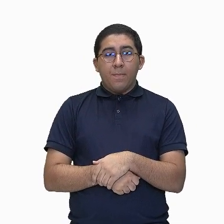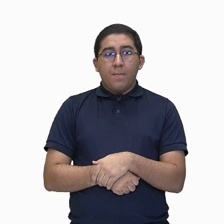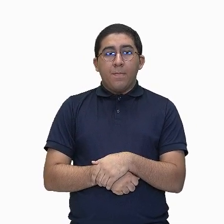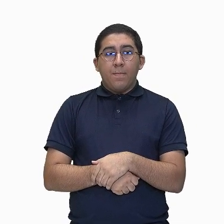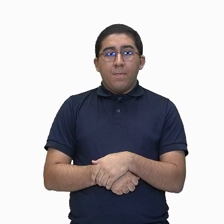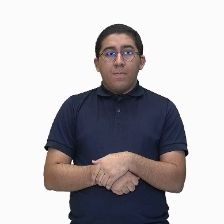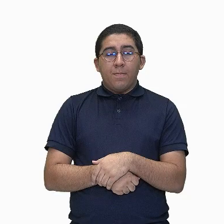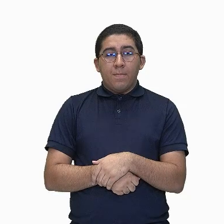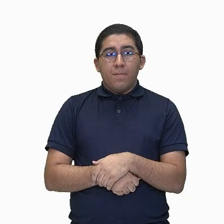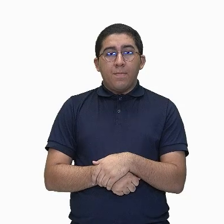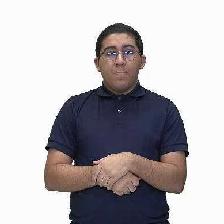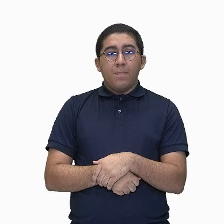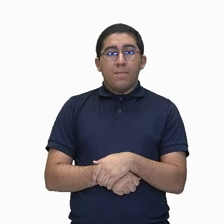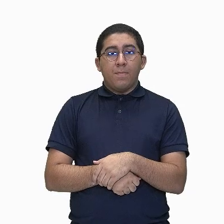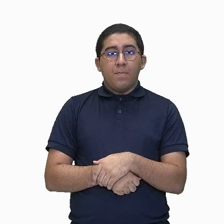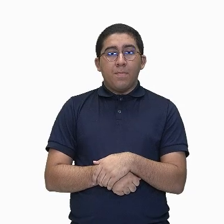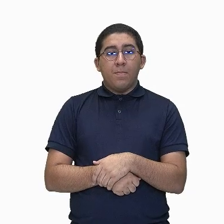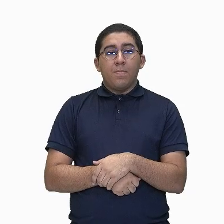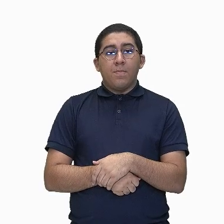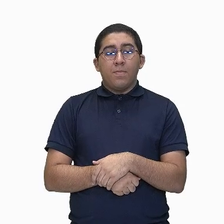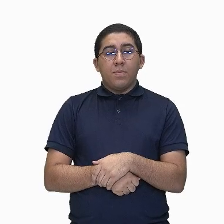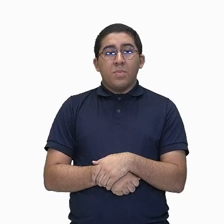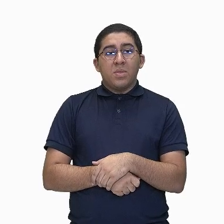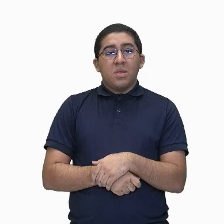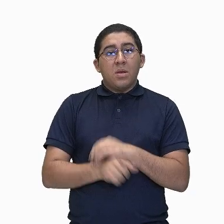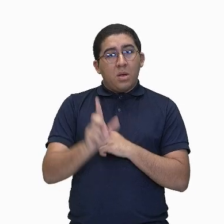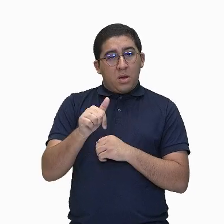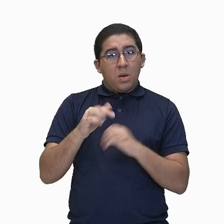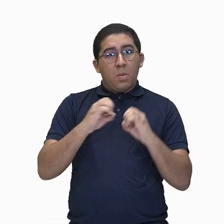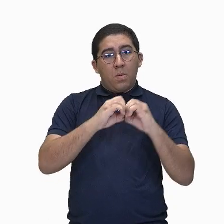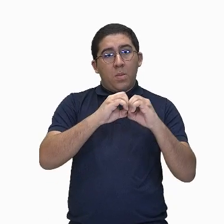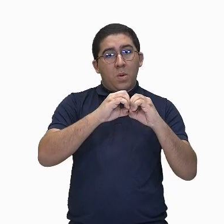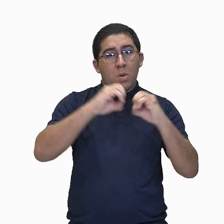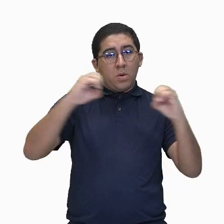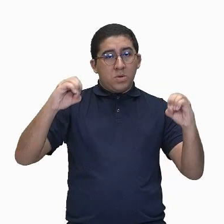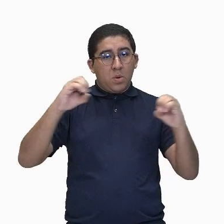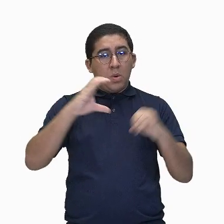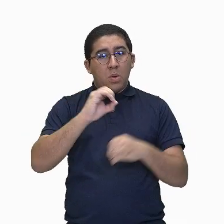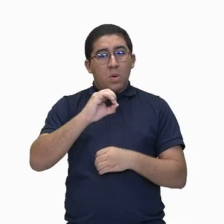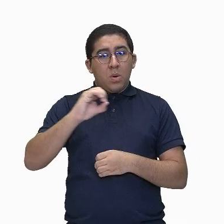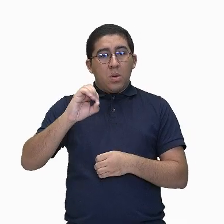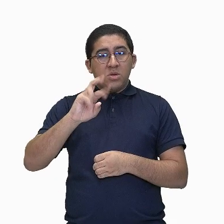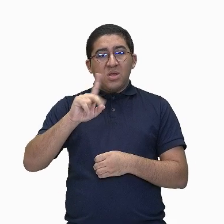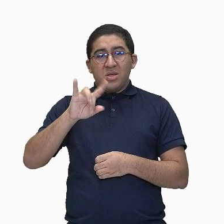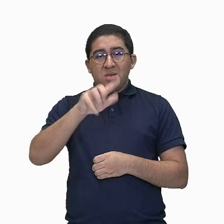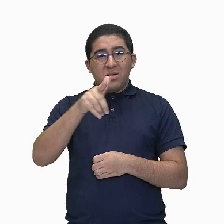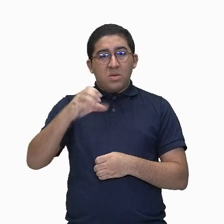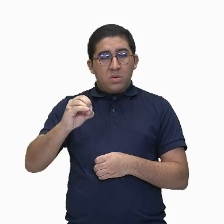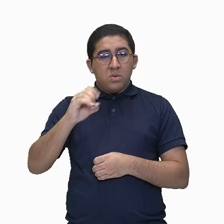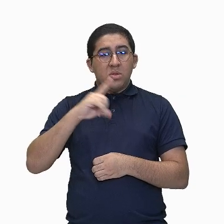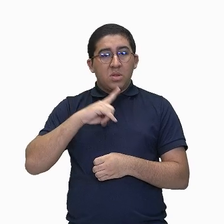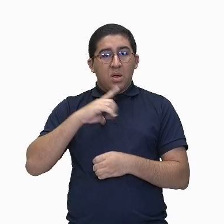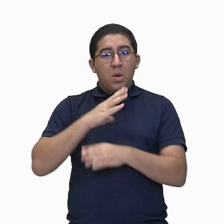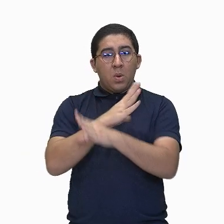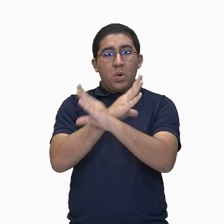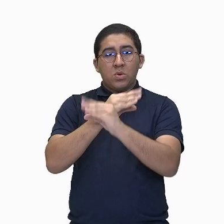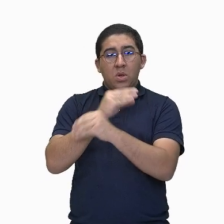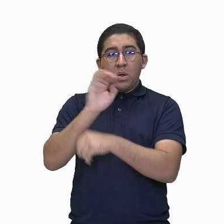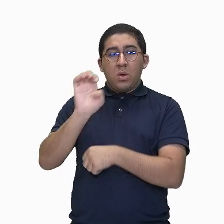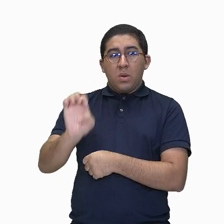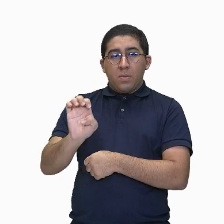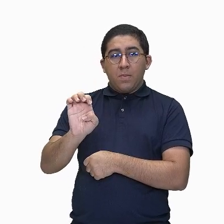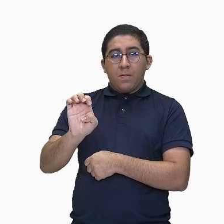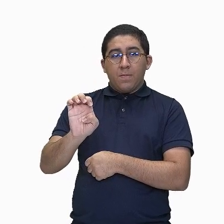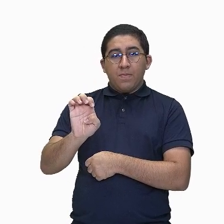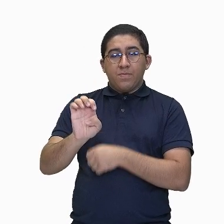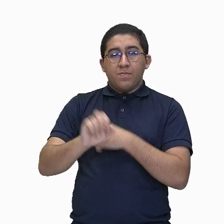período composto por coordenação, marcada pela conjunção e. Oração